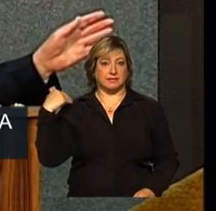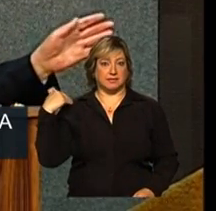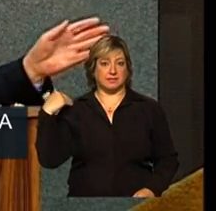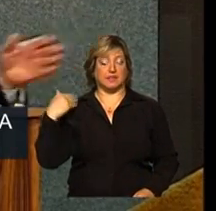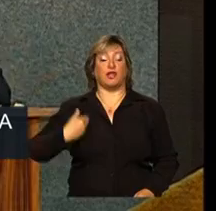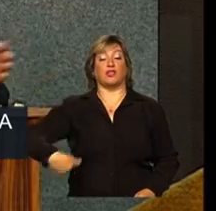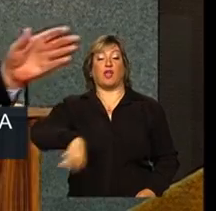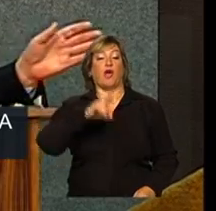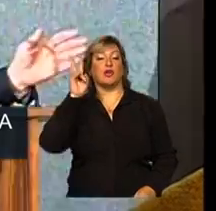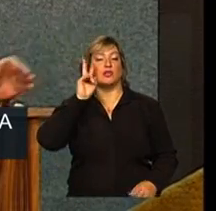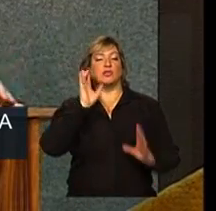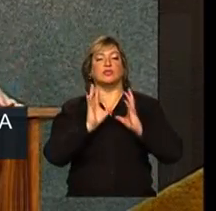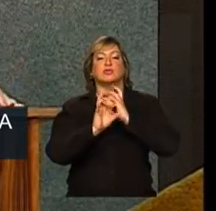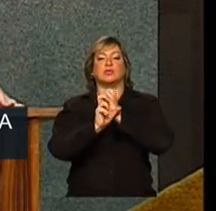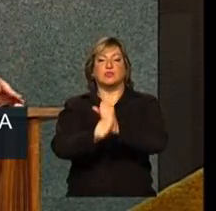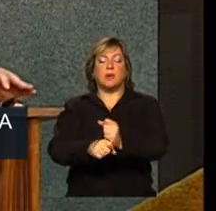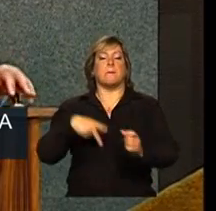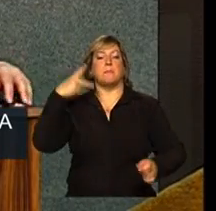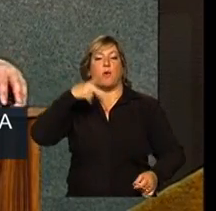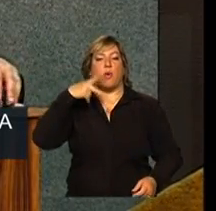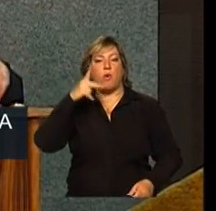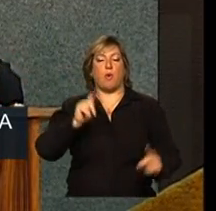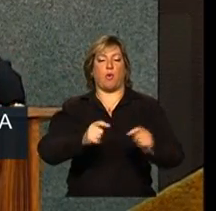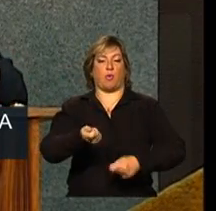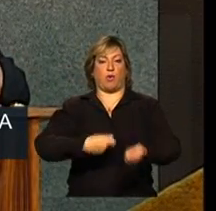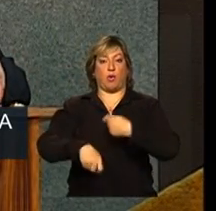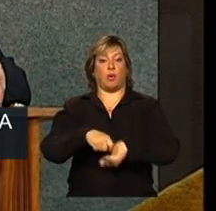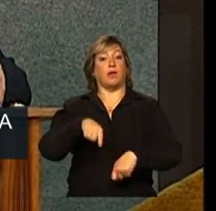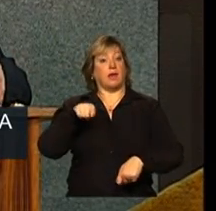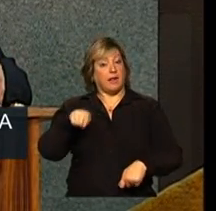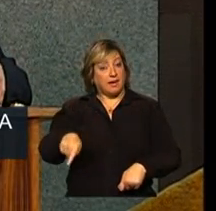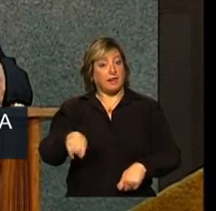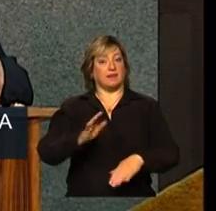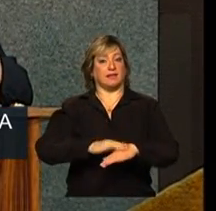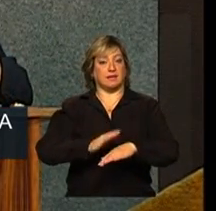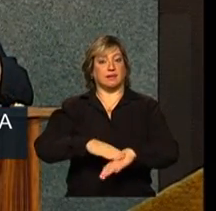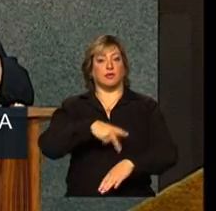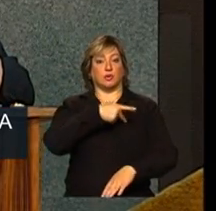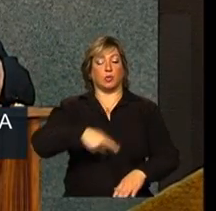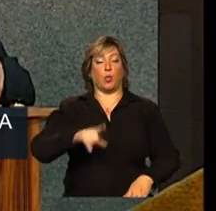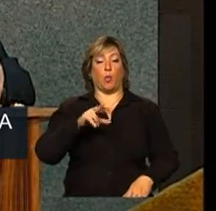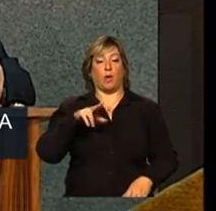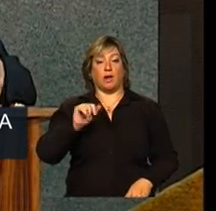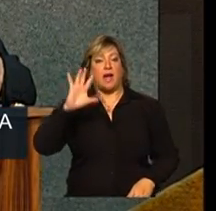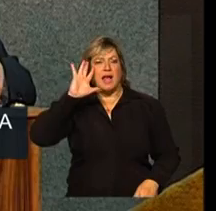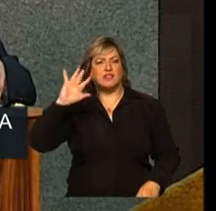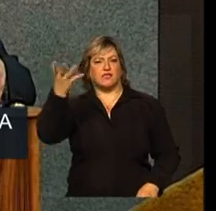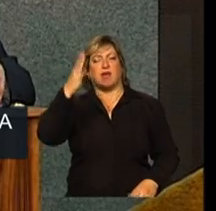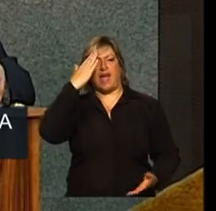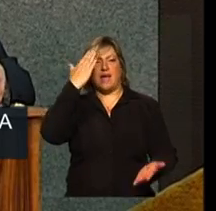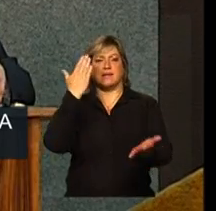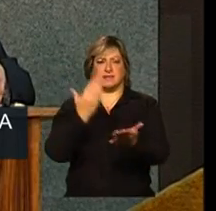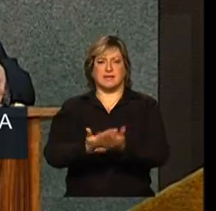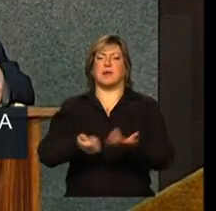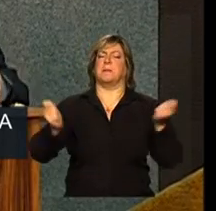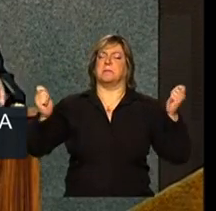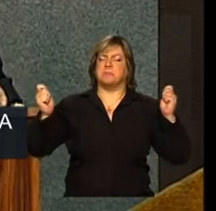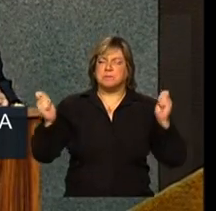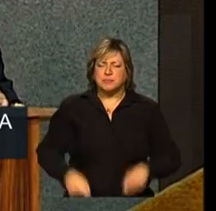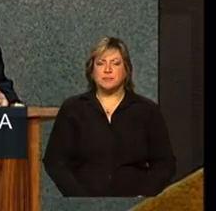na nossa história de política econômica, ele resolveu acreditar que era